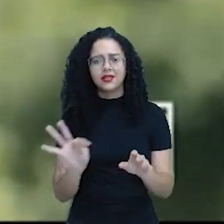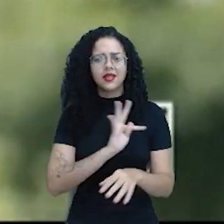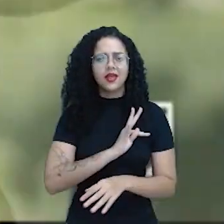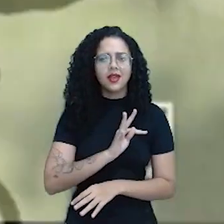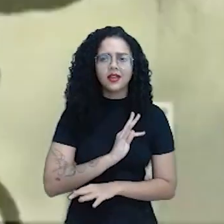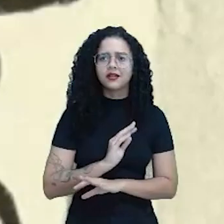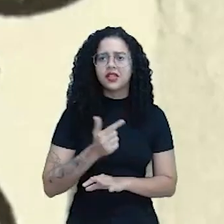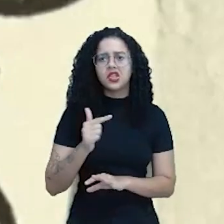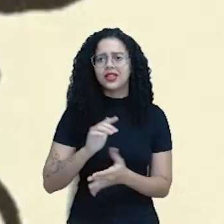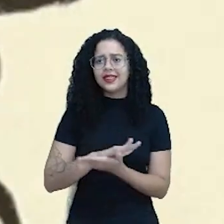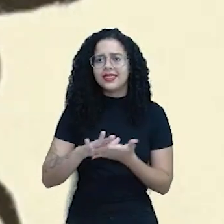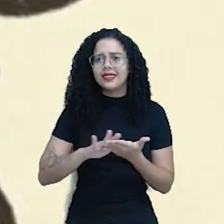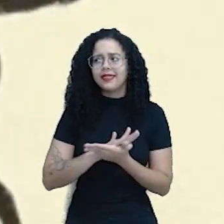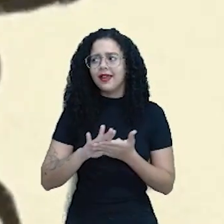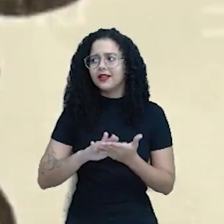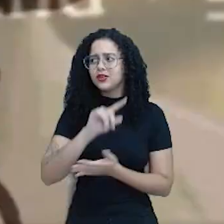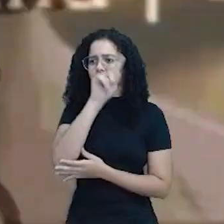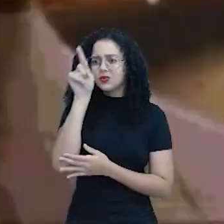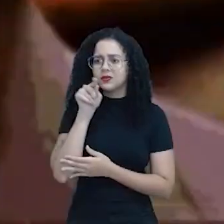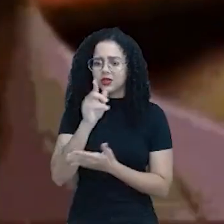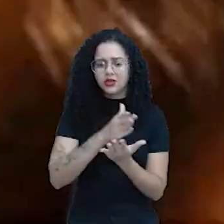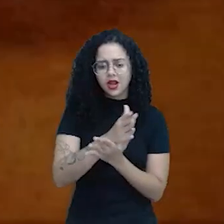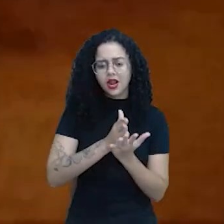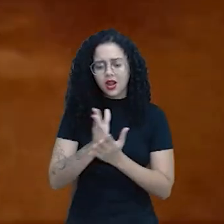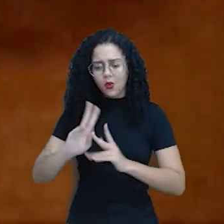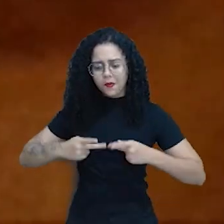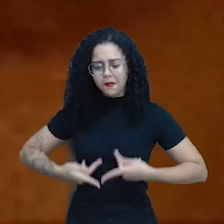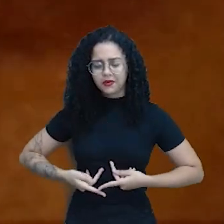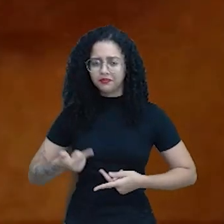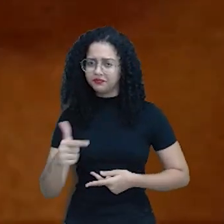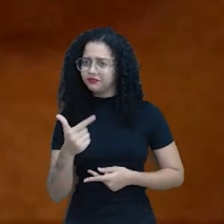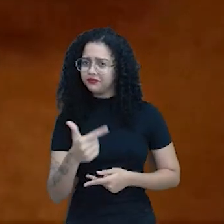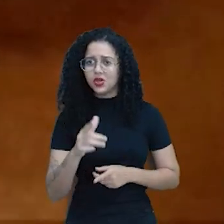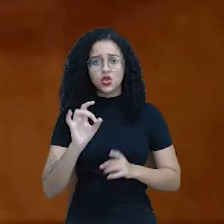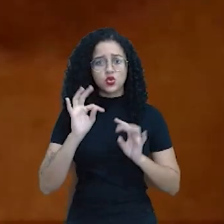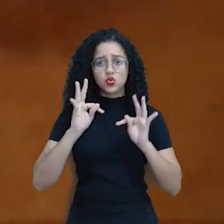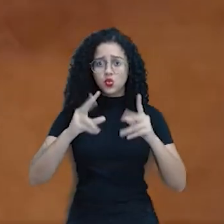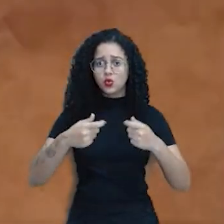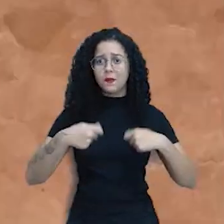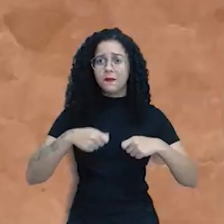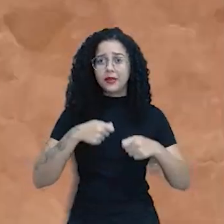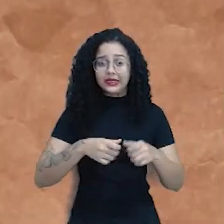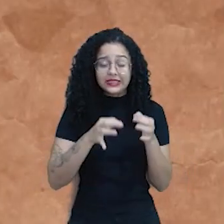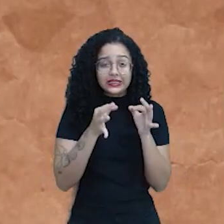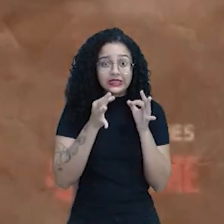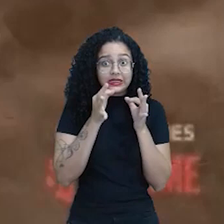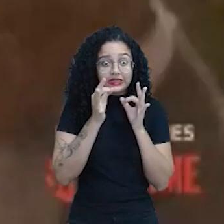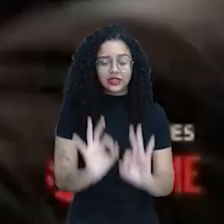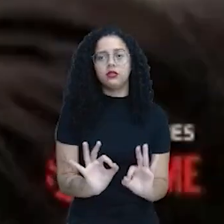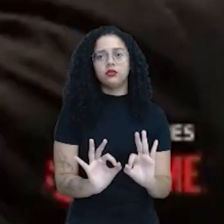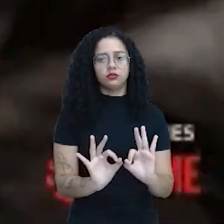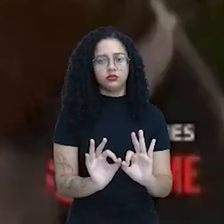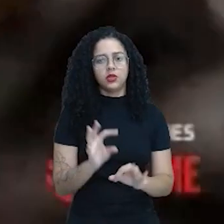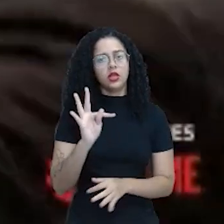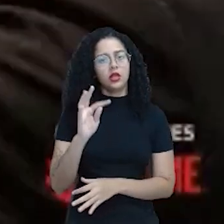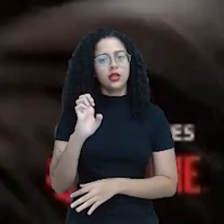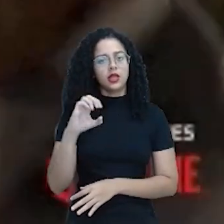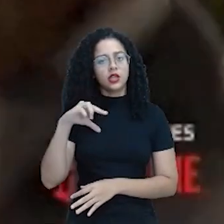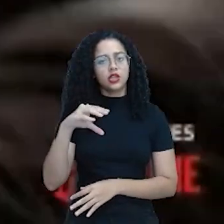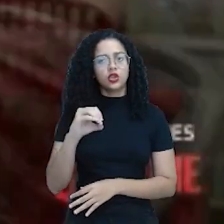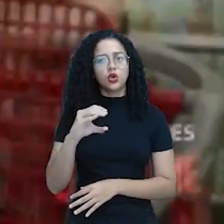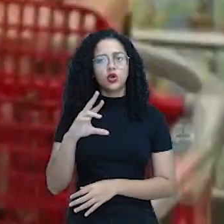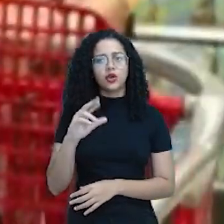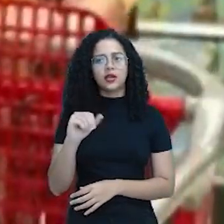Não há nada de subjetivo nesse estilo de pensamento. Tudo precisa ser exato. Na tecnocracia, quanto